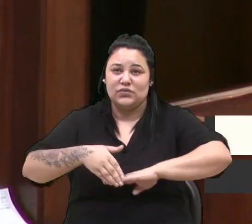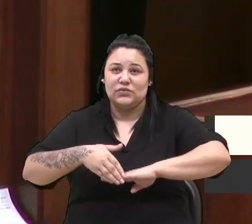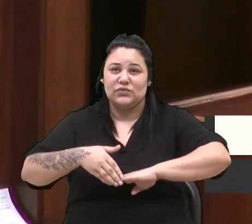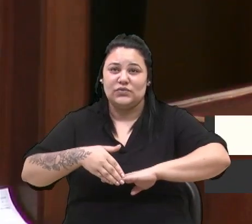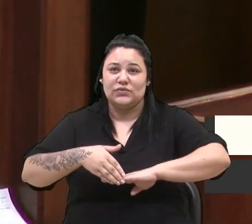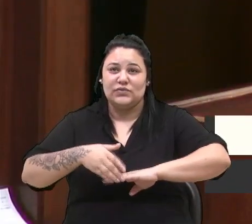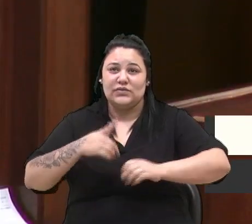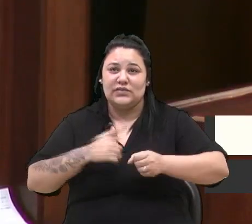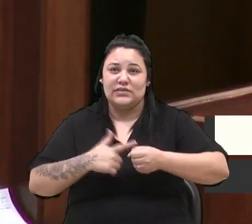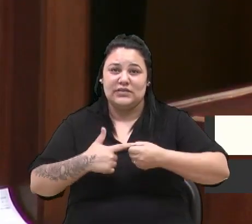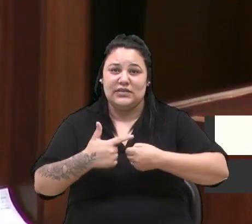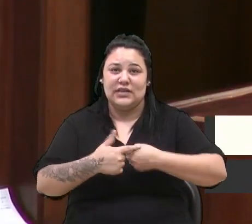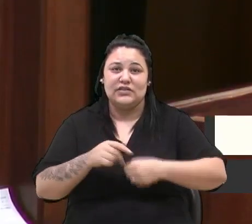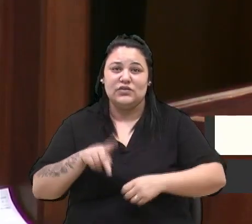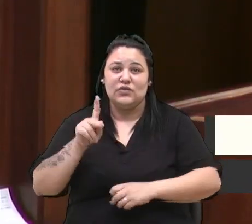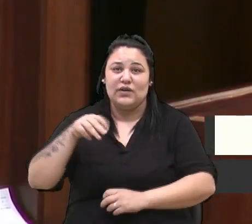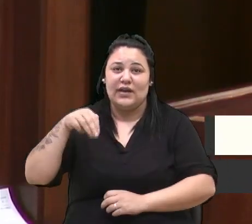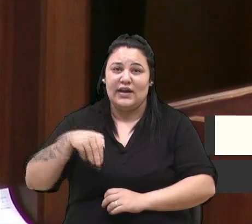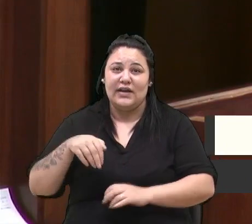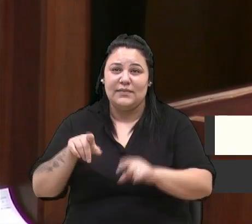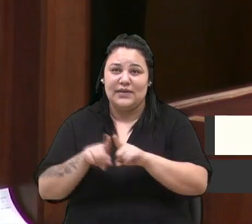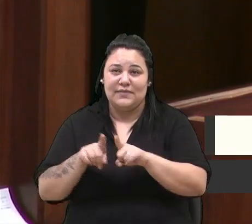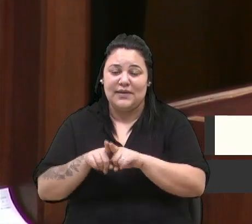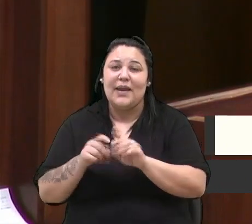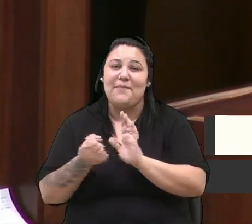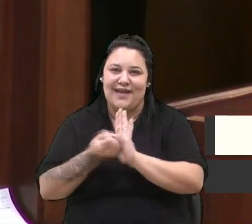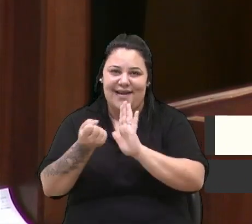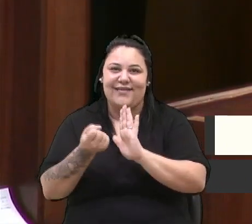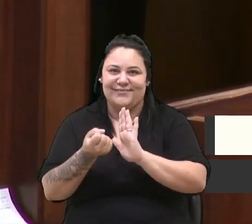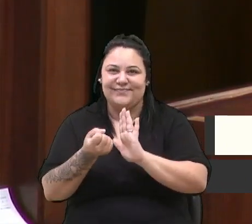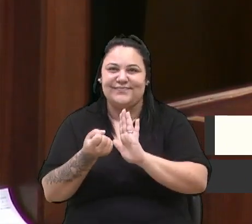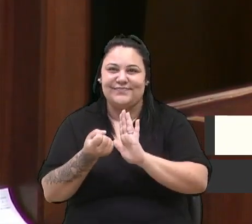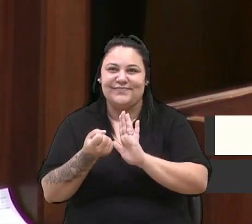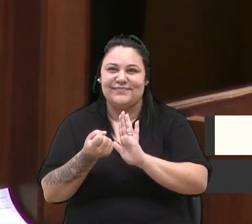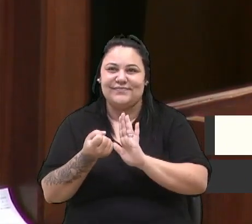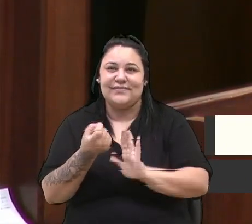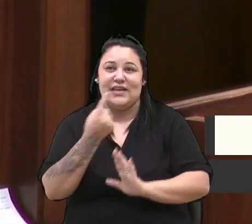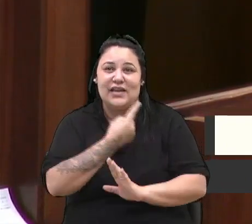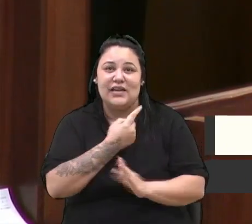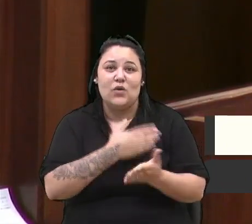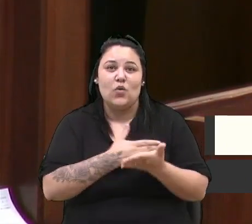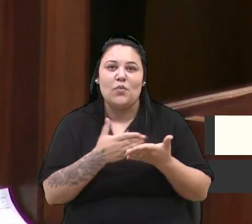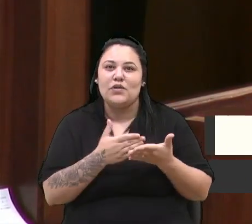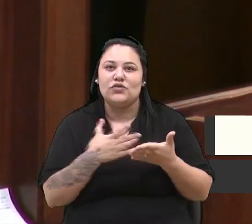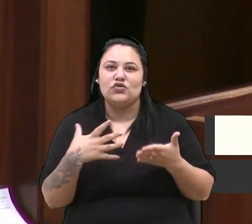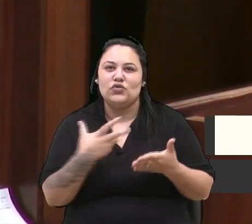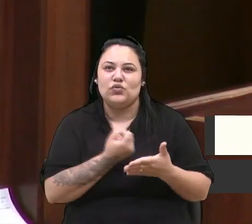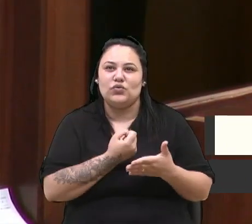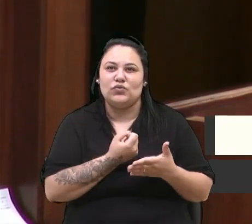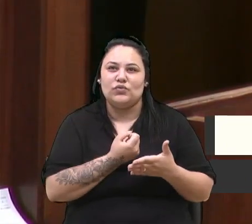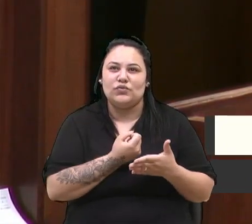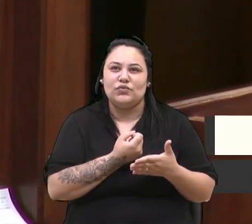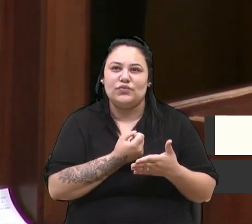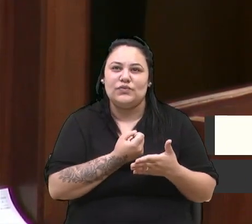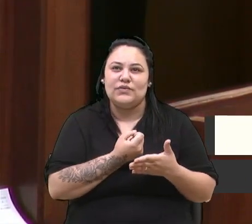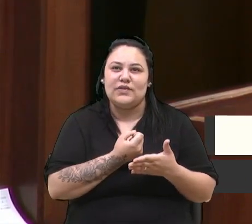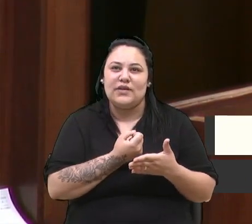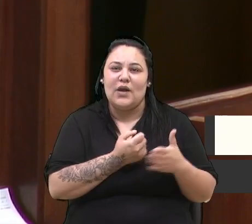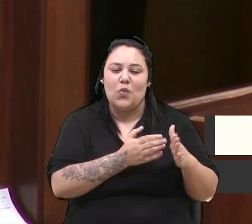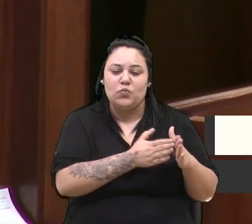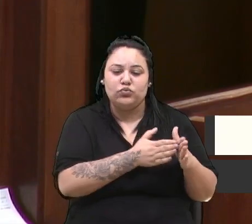e o quilômetro das rodovias do estado. Ele é o início de tudo, ele é o ponto zero da nossa